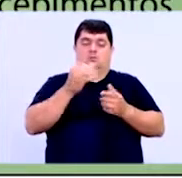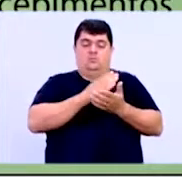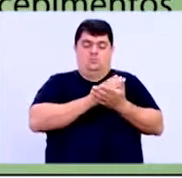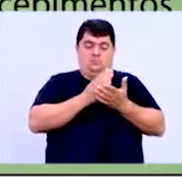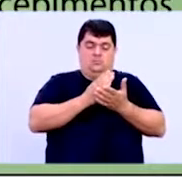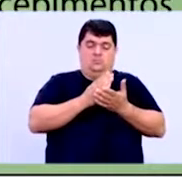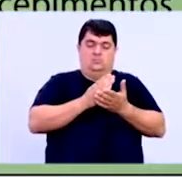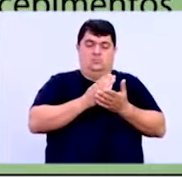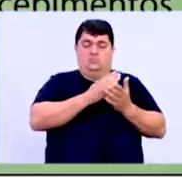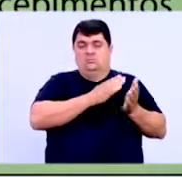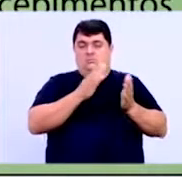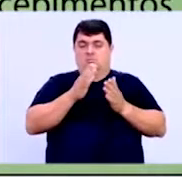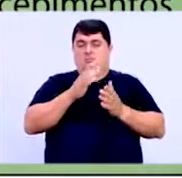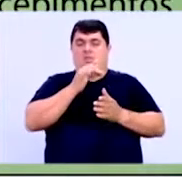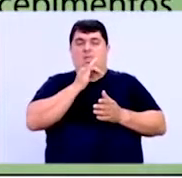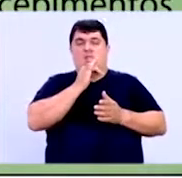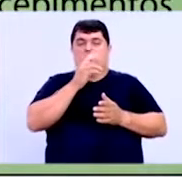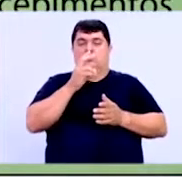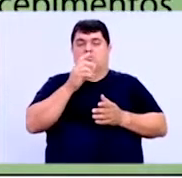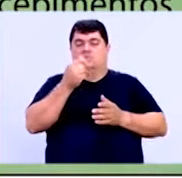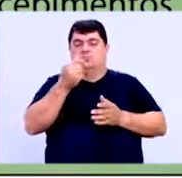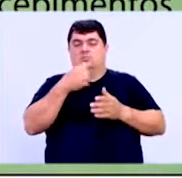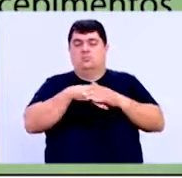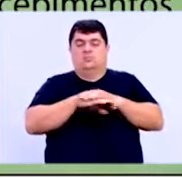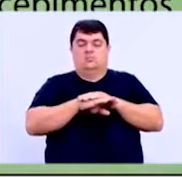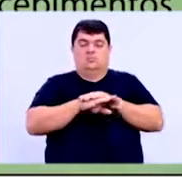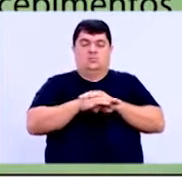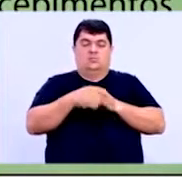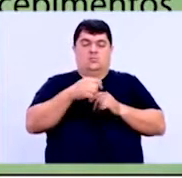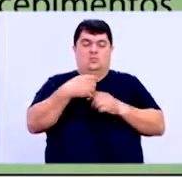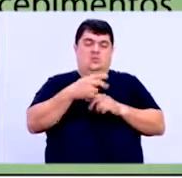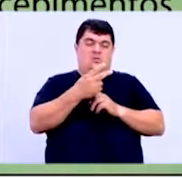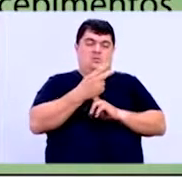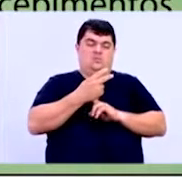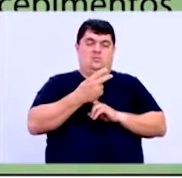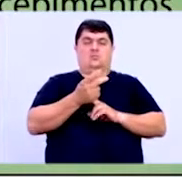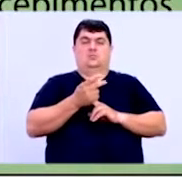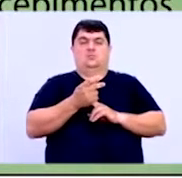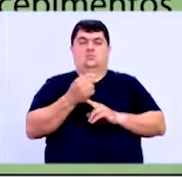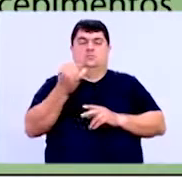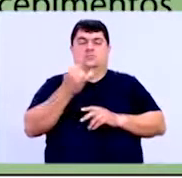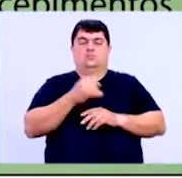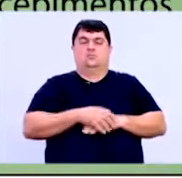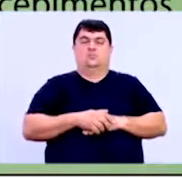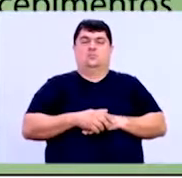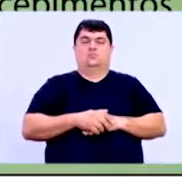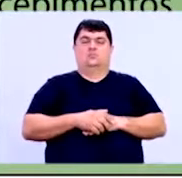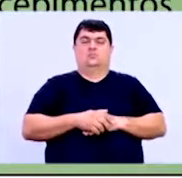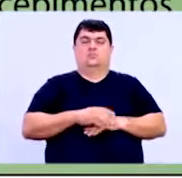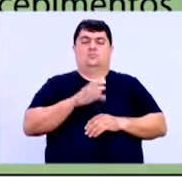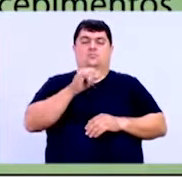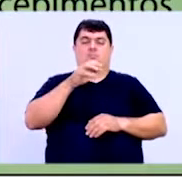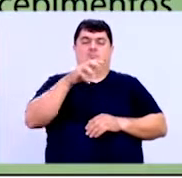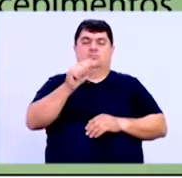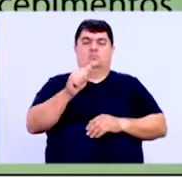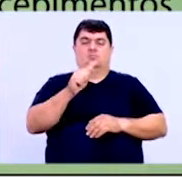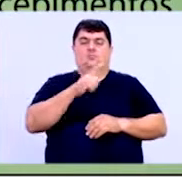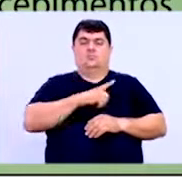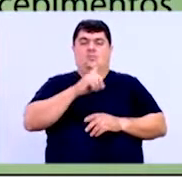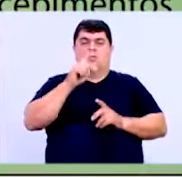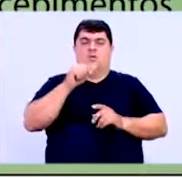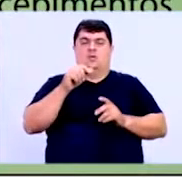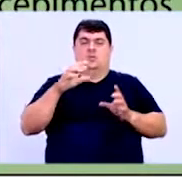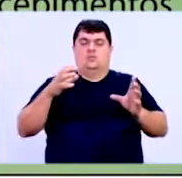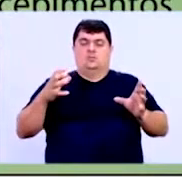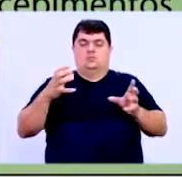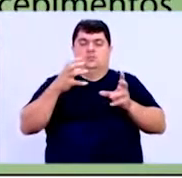período. Aquele valor mínimo, né, professor, que a gente vai ter em caixa para a gente não precisar pegar empréstimo. Excelente, Denise. Caixa disponível é o resultado da soma